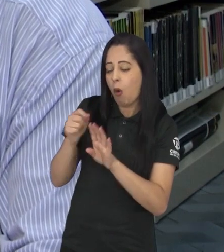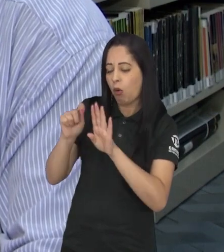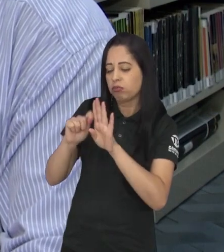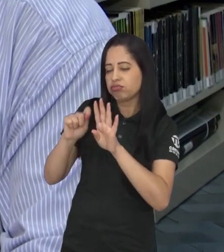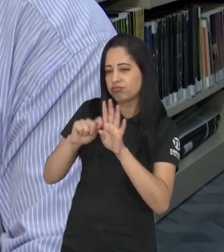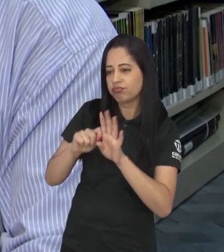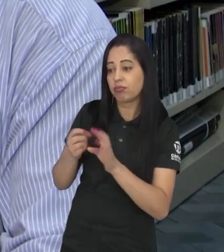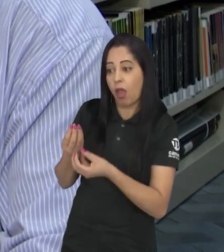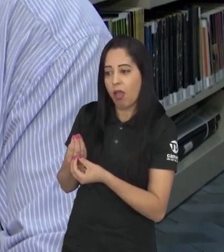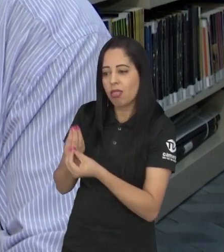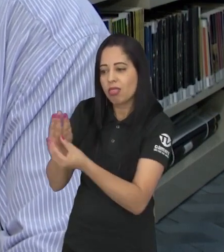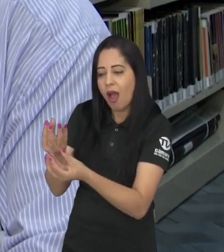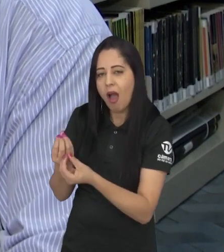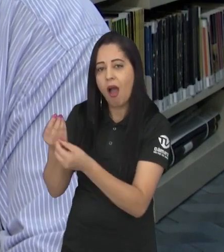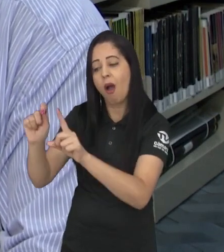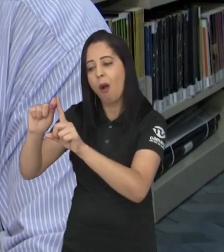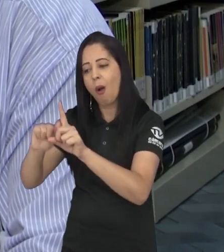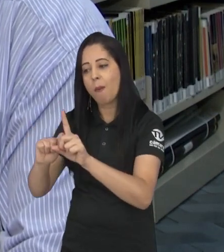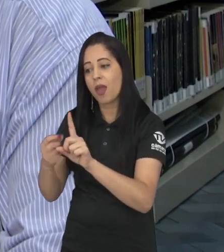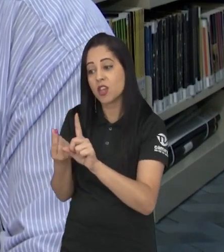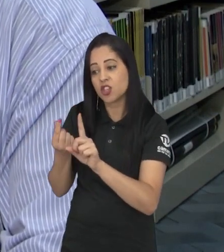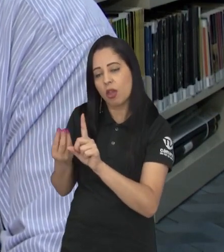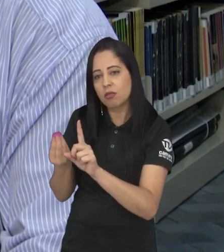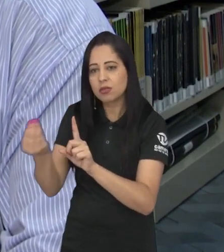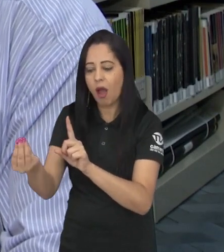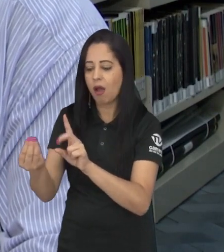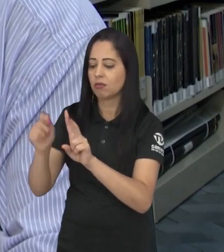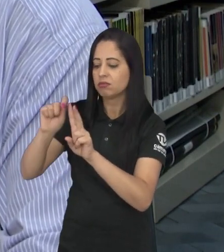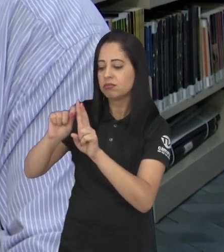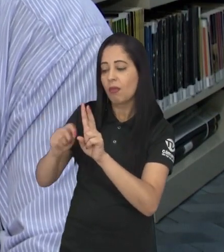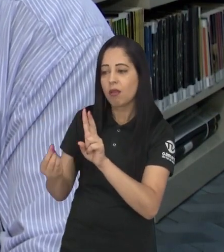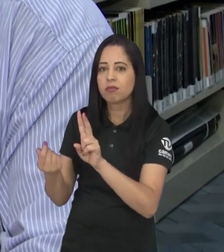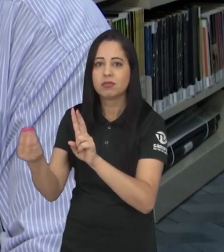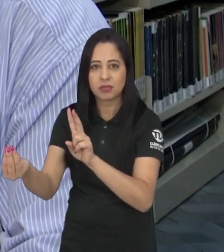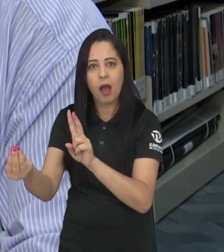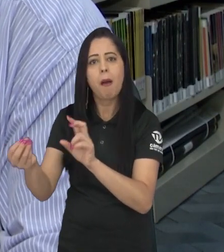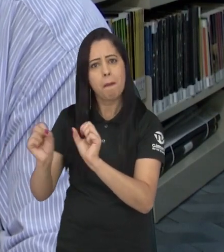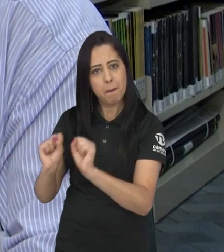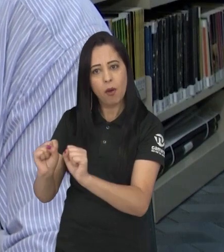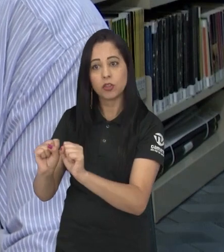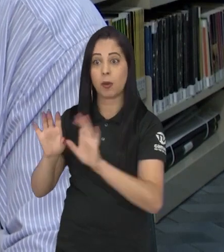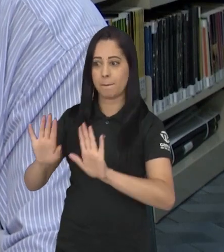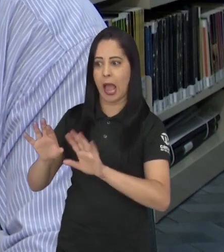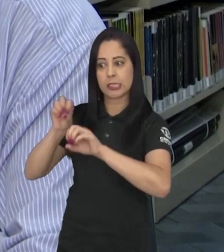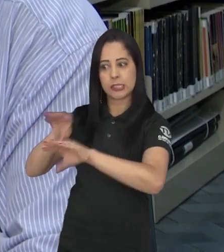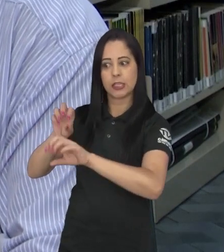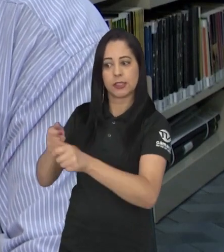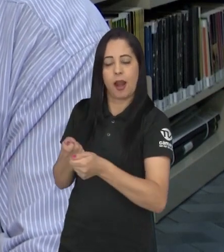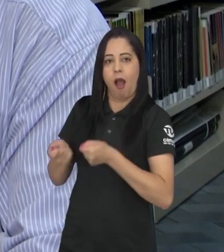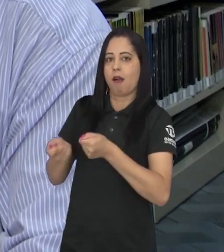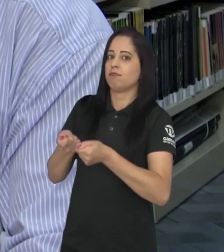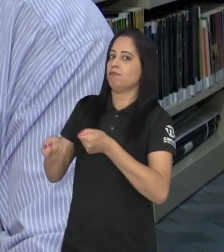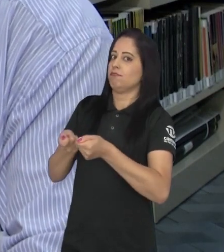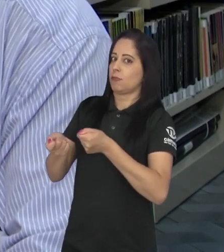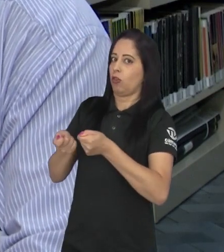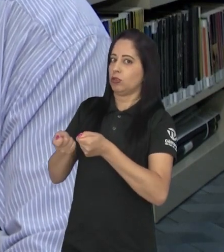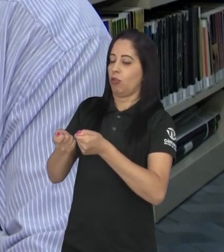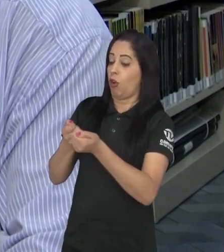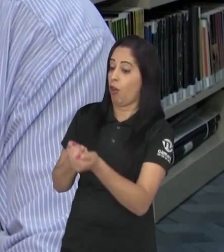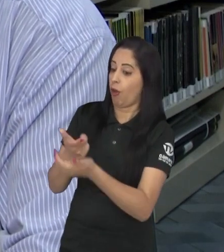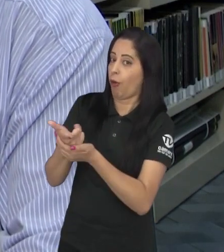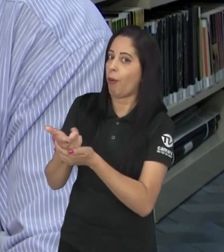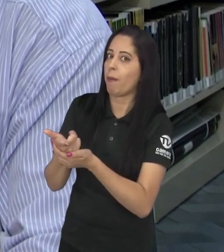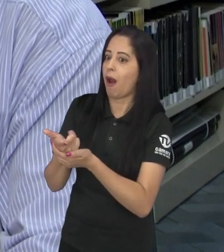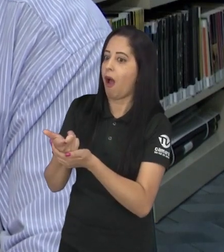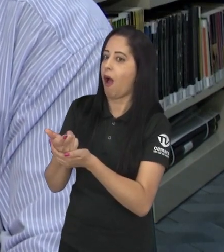pedagógica, né? Então dá a mesada ao jovem, mas e ensina ele a importância daquilo, o que ele pode